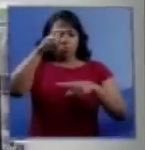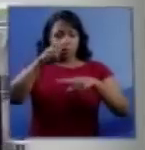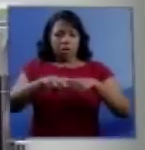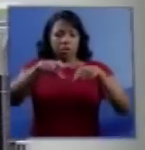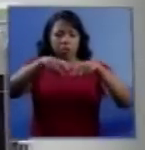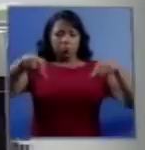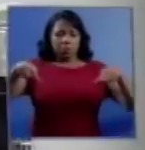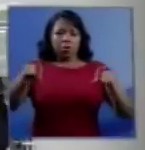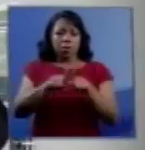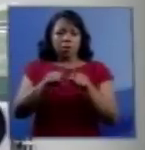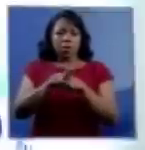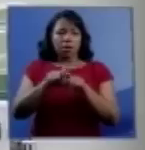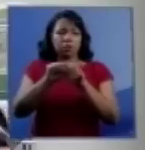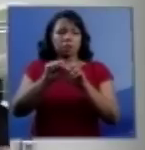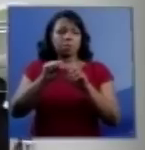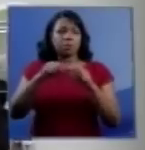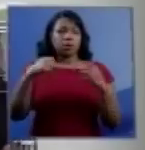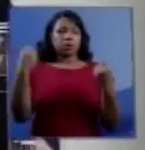e esta